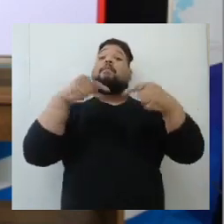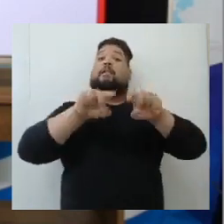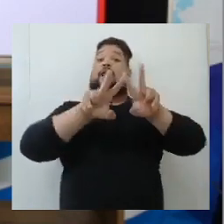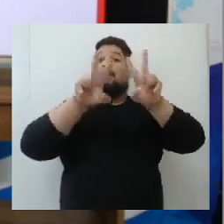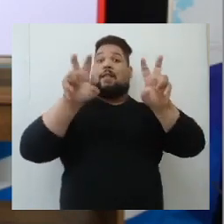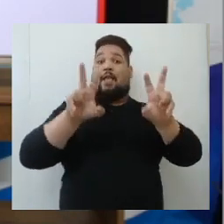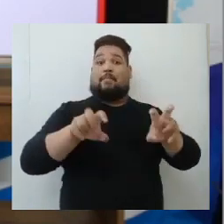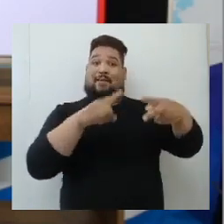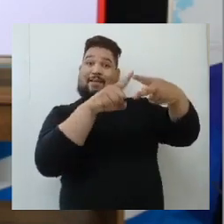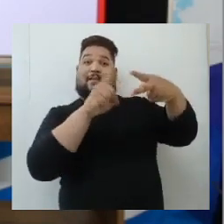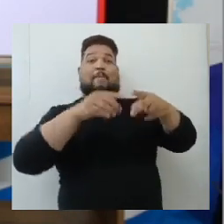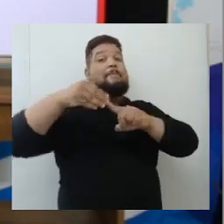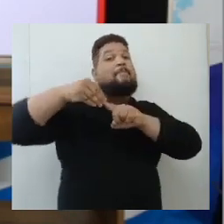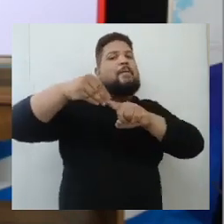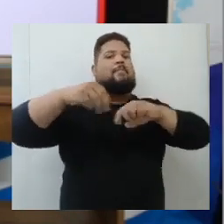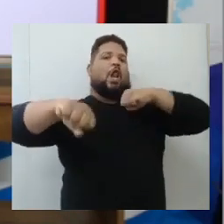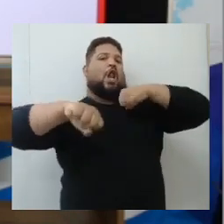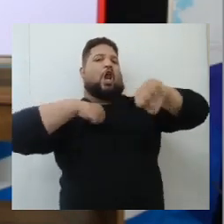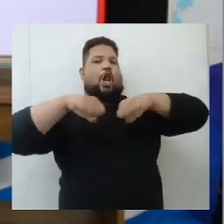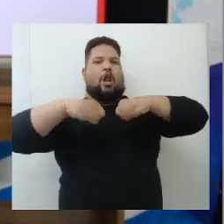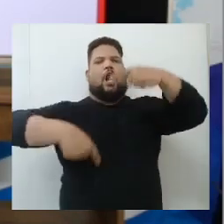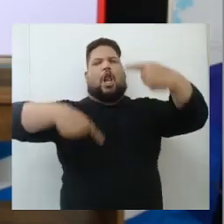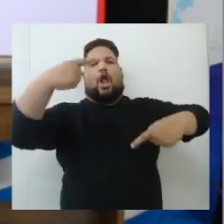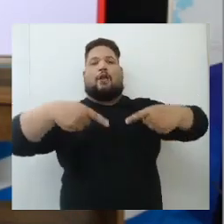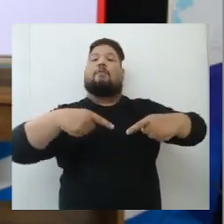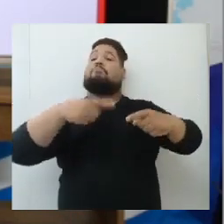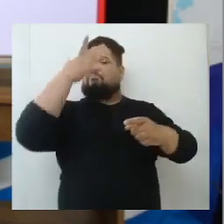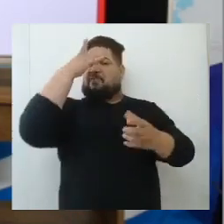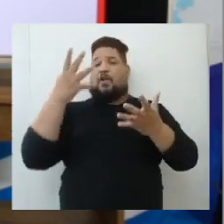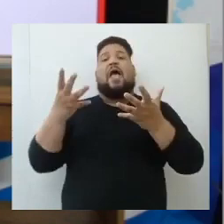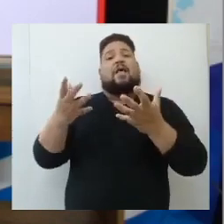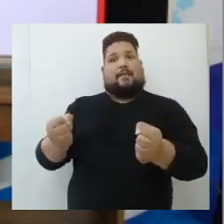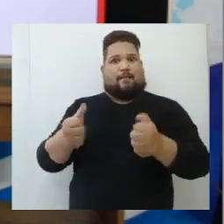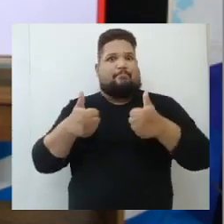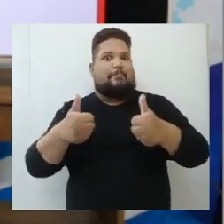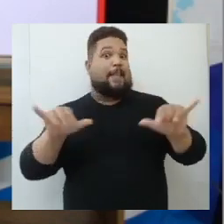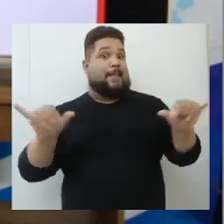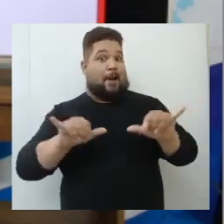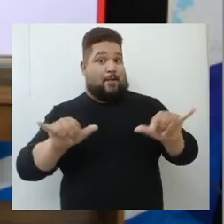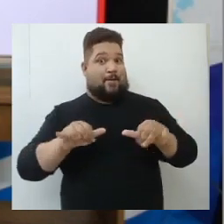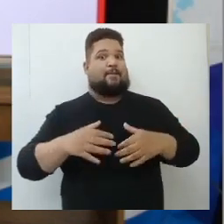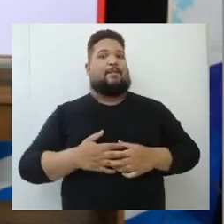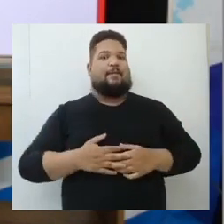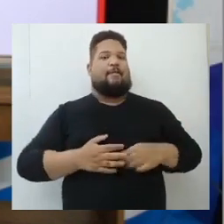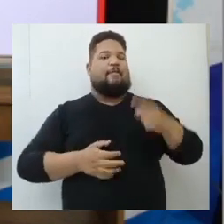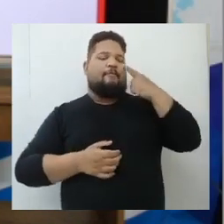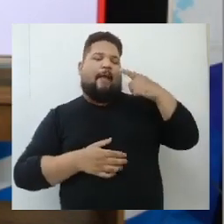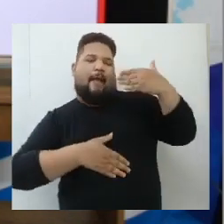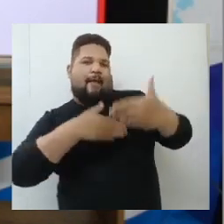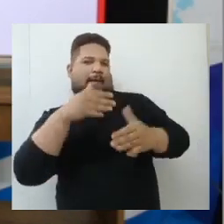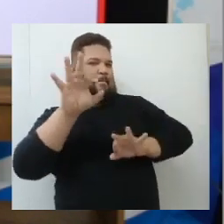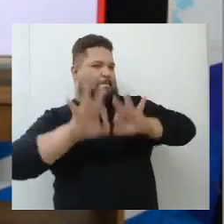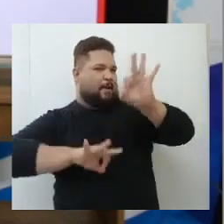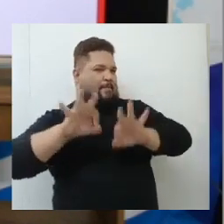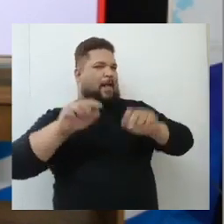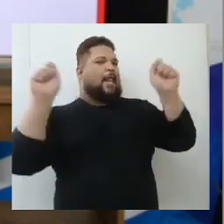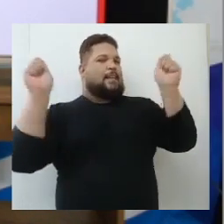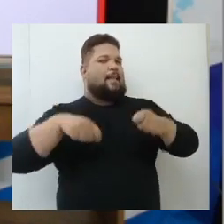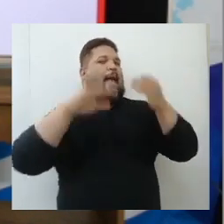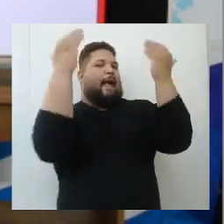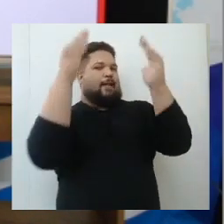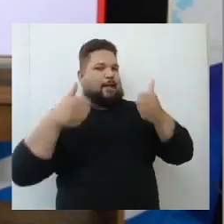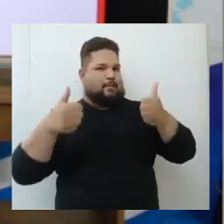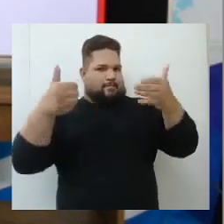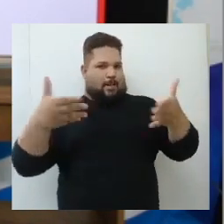teorias mais debatidas e mais aceitas. Tranquilão? Então, ó, se prepara para a gente fazer essa